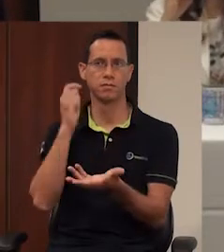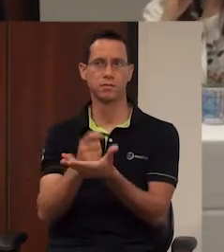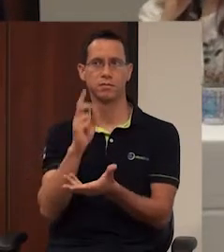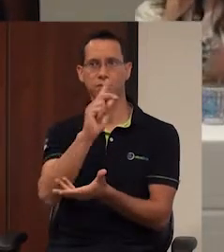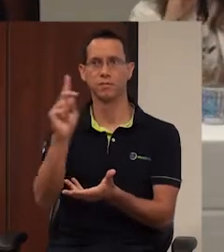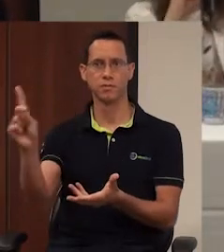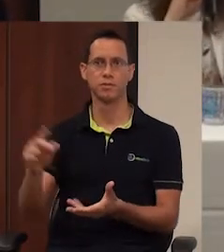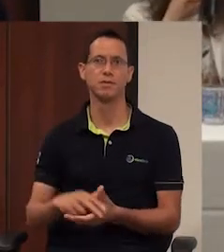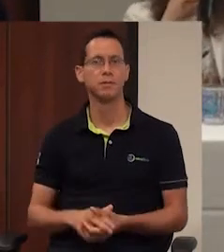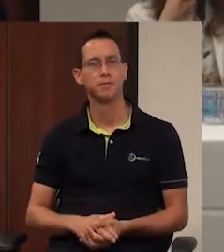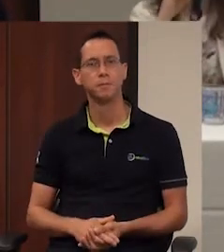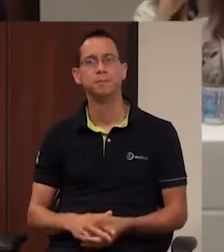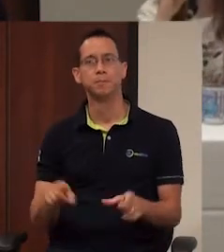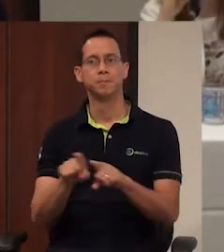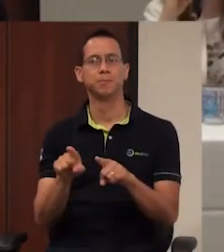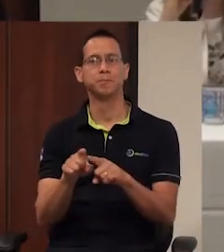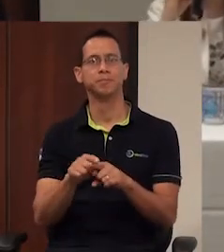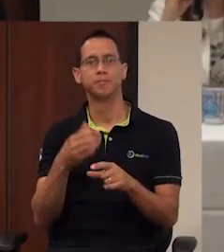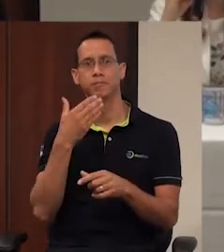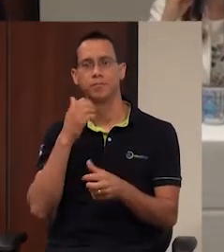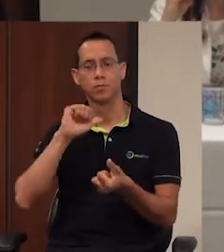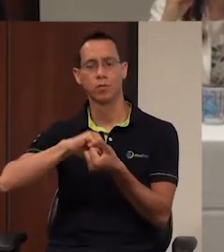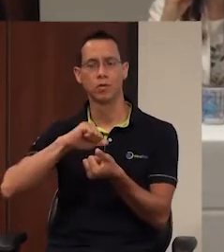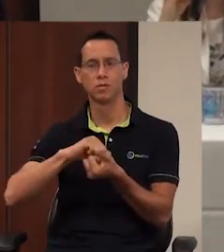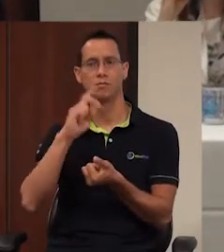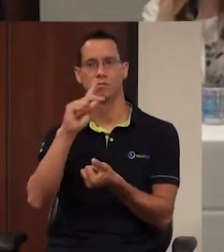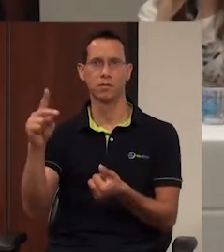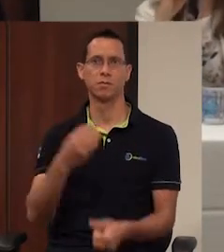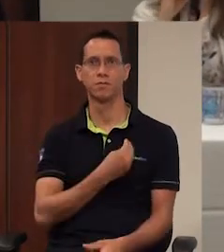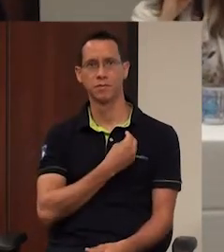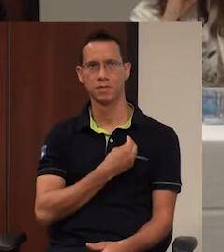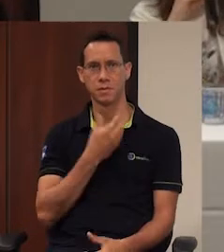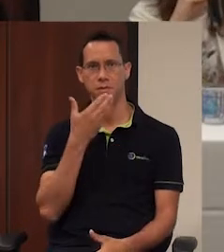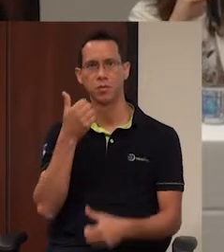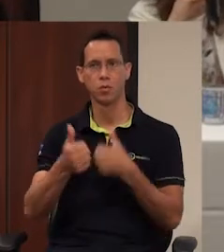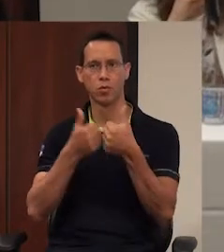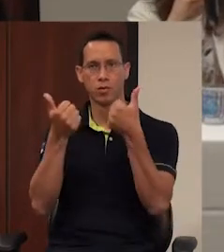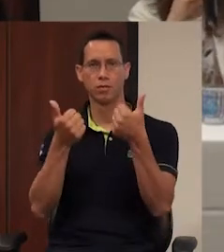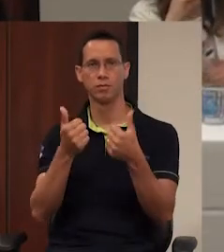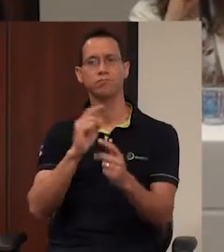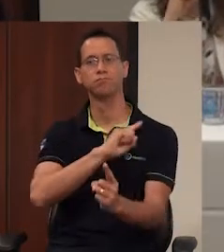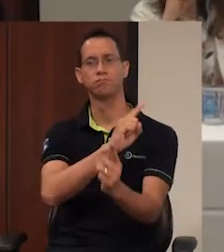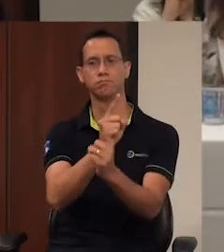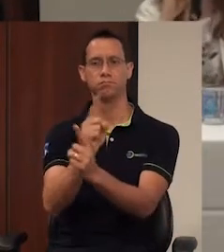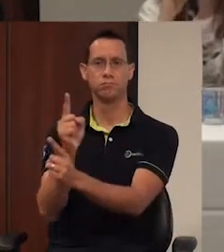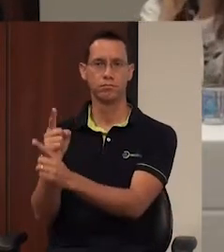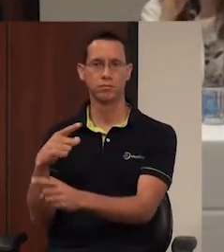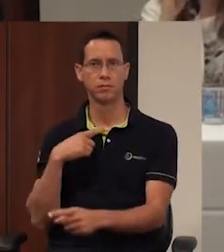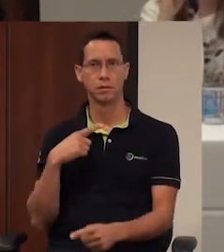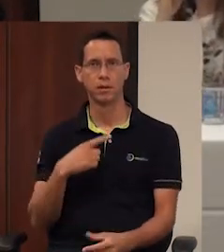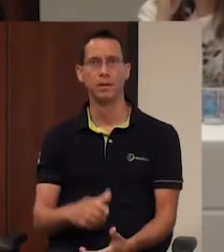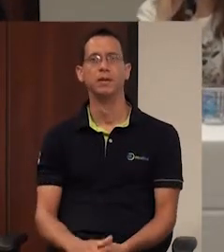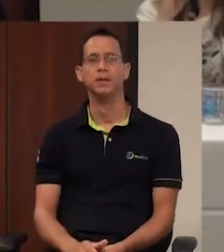decisão, melhorou com isso também a sua qualidade de vida, e a constatação que se chegou também, a contrário